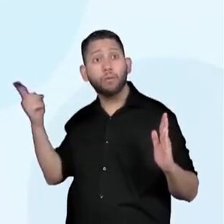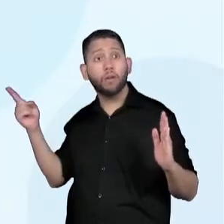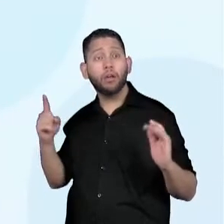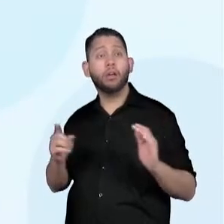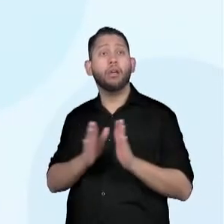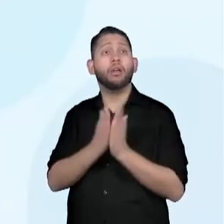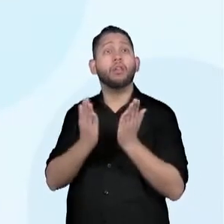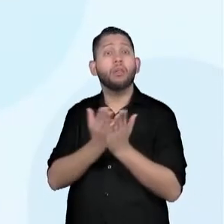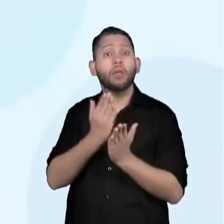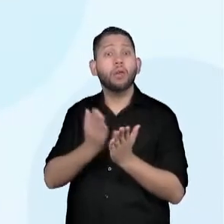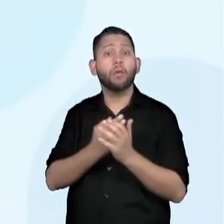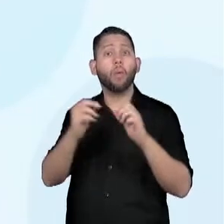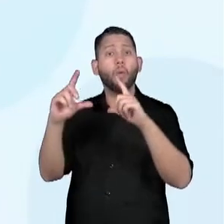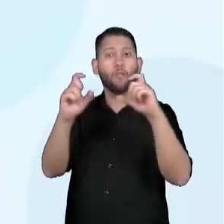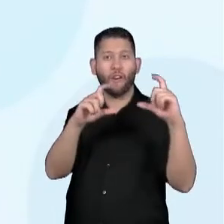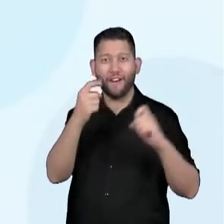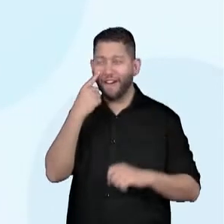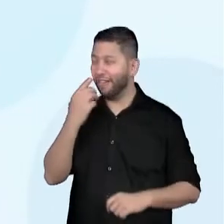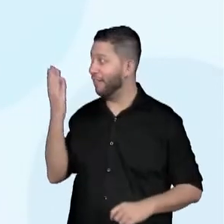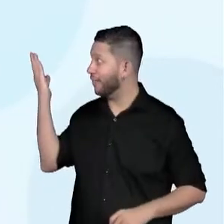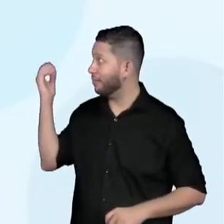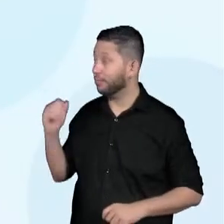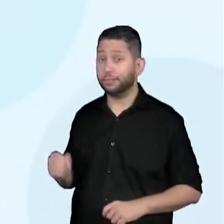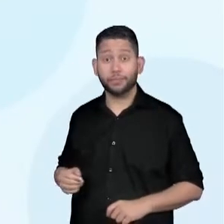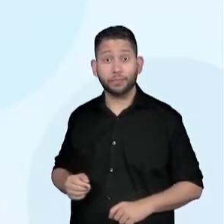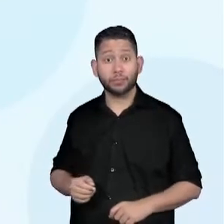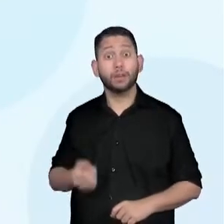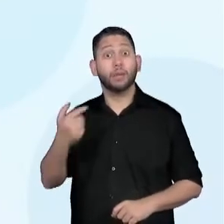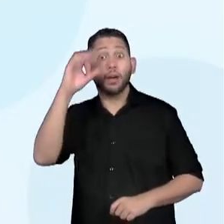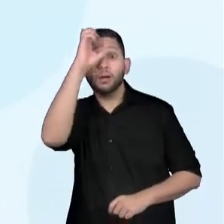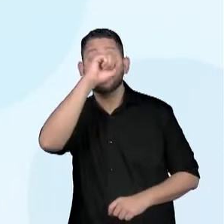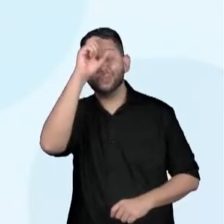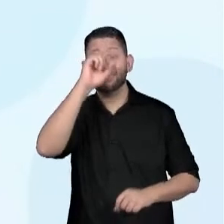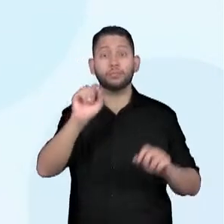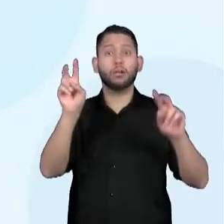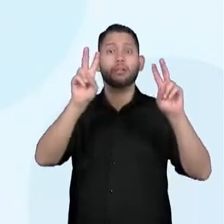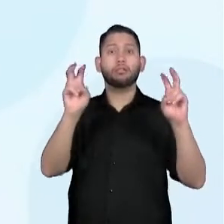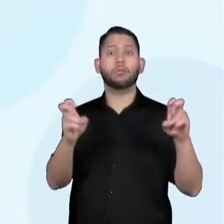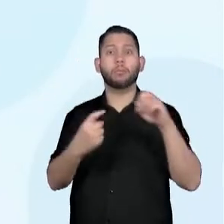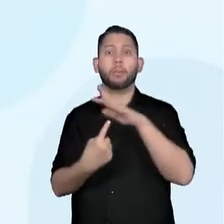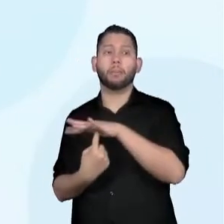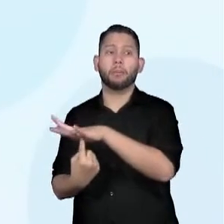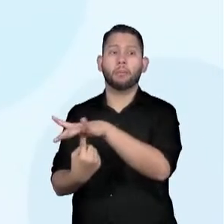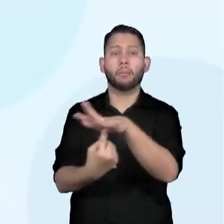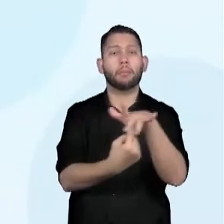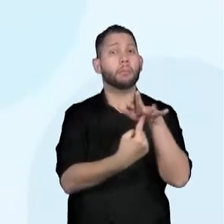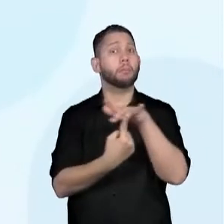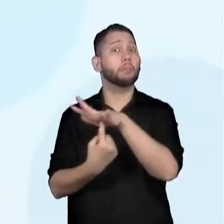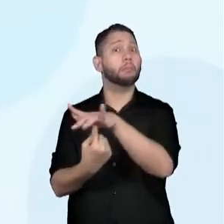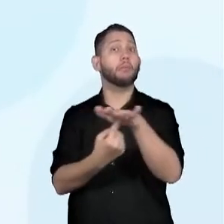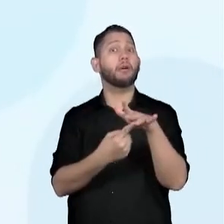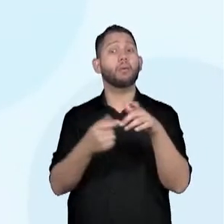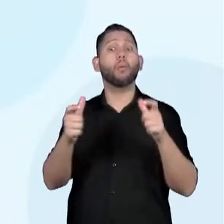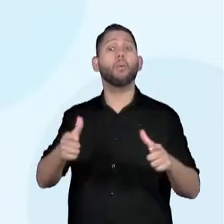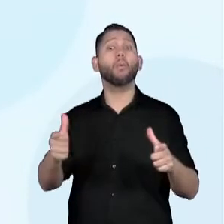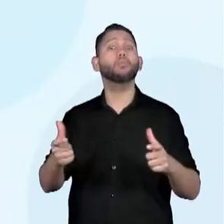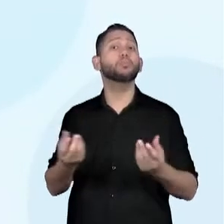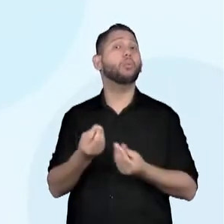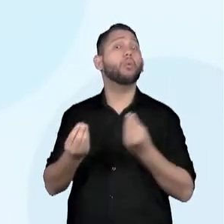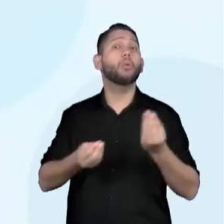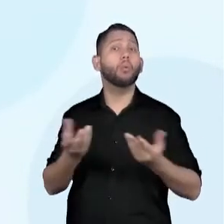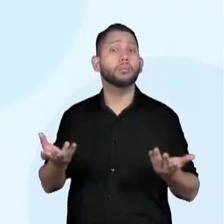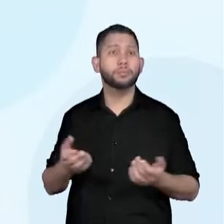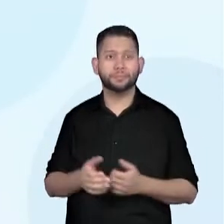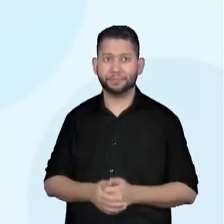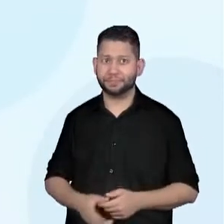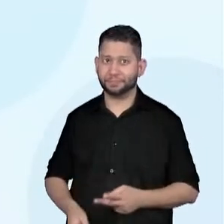unidade, por exemplo, para falar sobre o parque. O nome dela é At the Park, no parque. Vamos ter